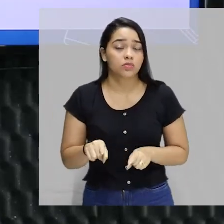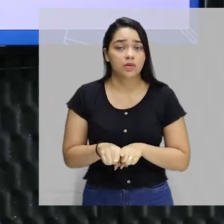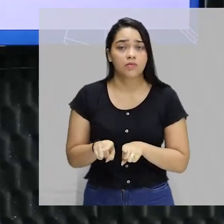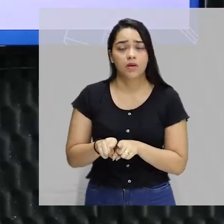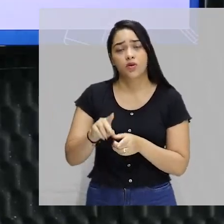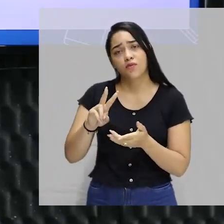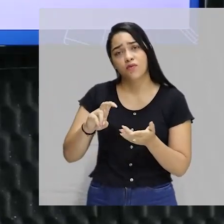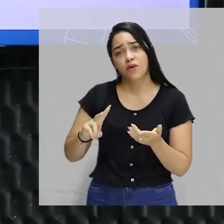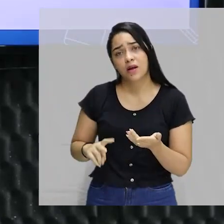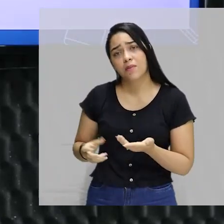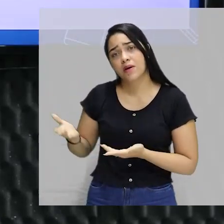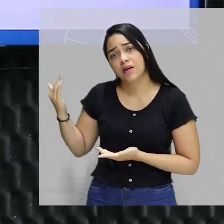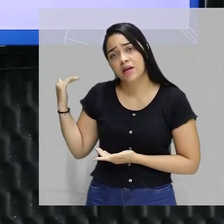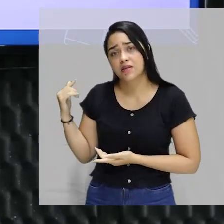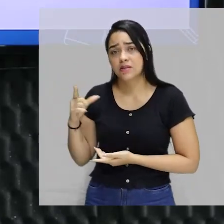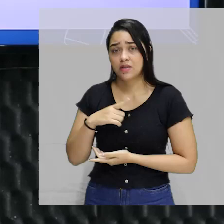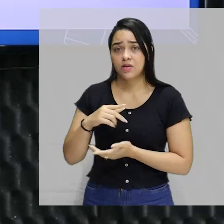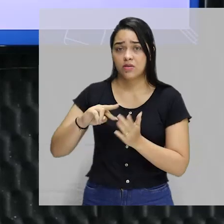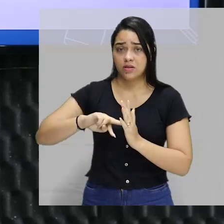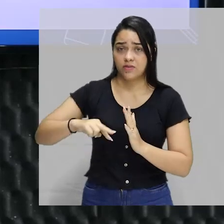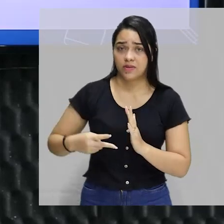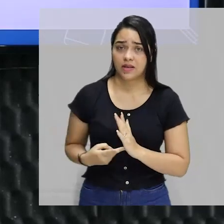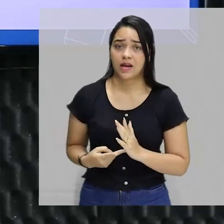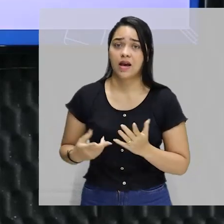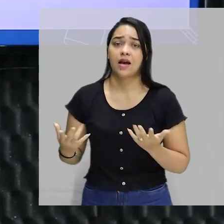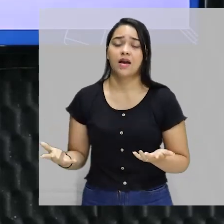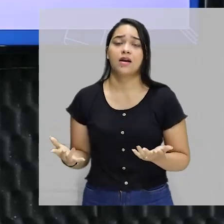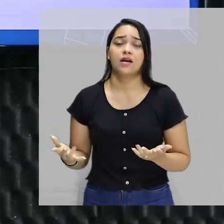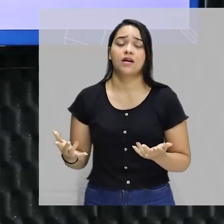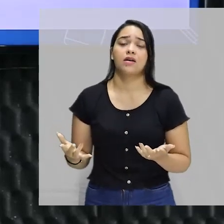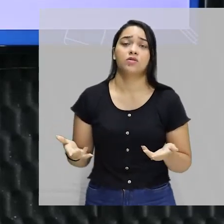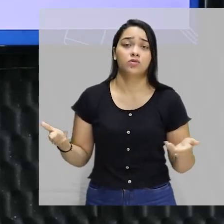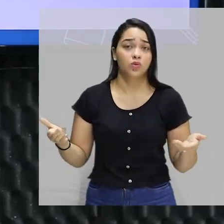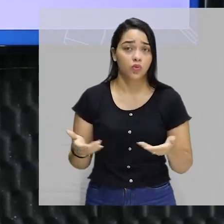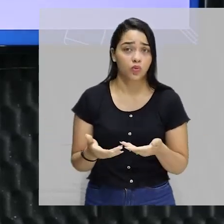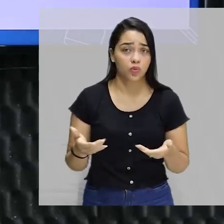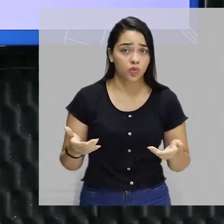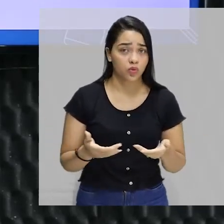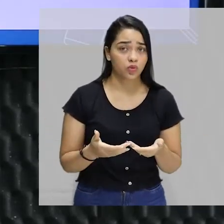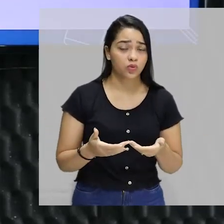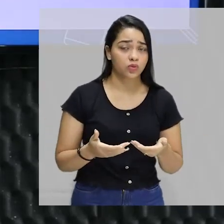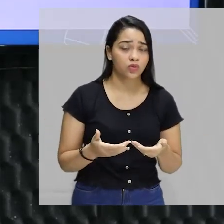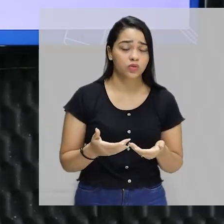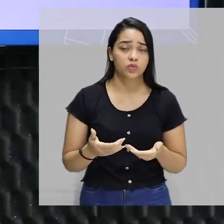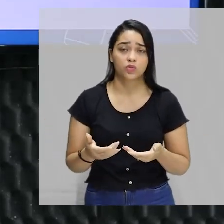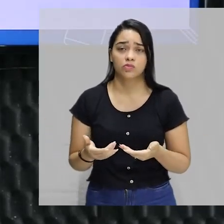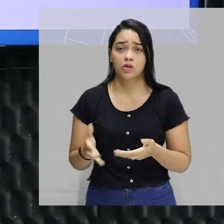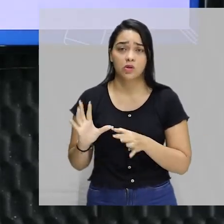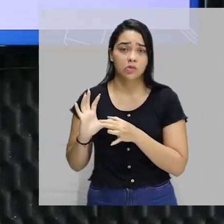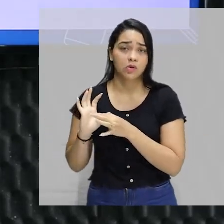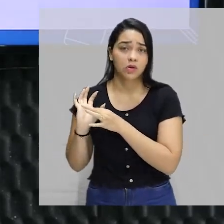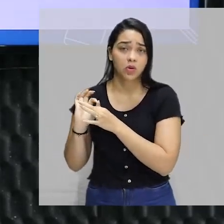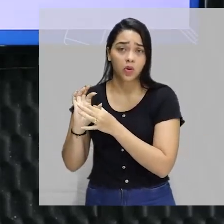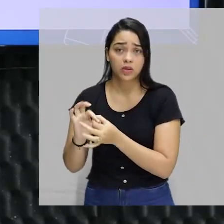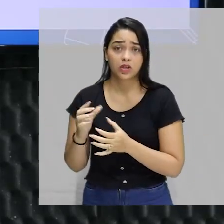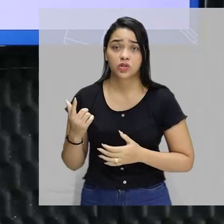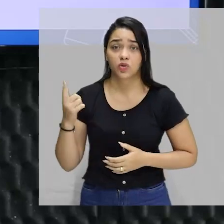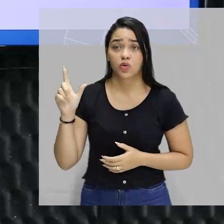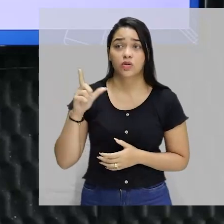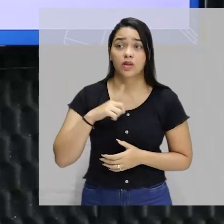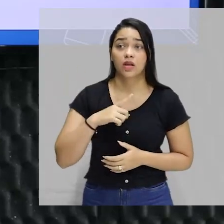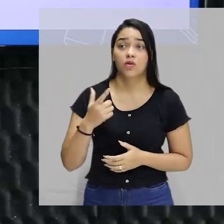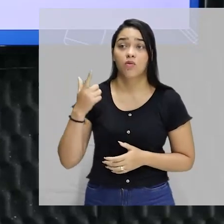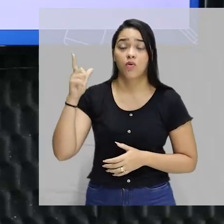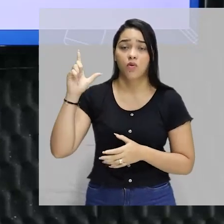um vocábulo que tinha um determinado sentido, um determinado significado, em um determinado período histórico, em outro ele vai ter